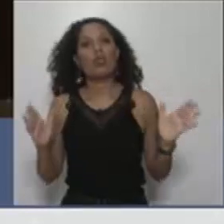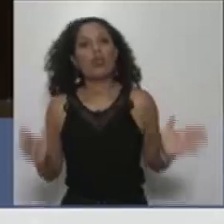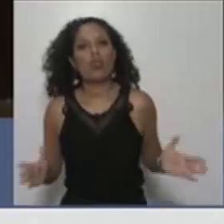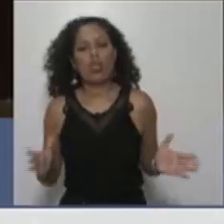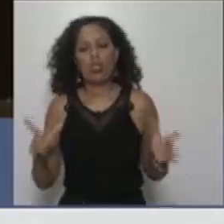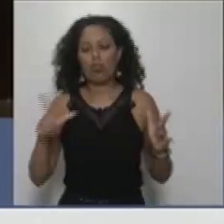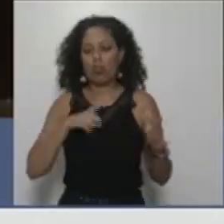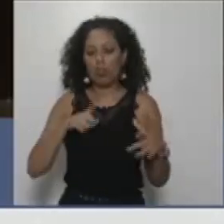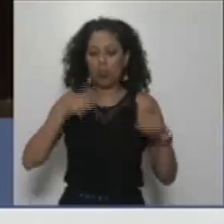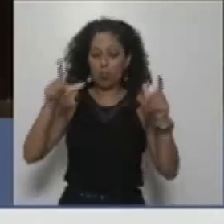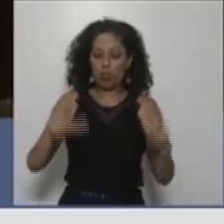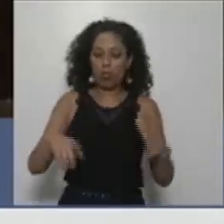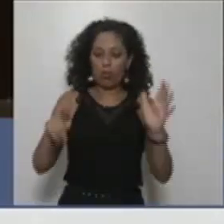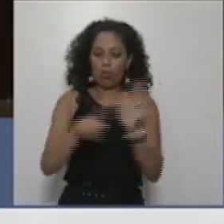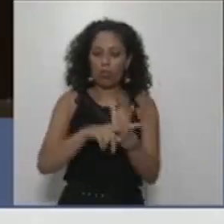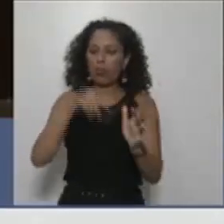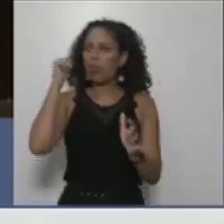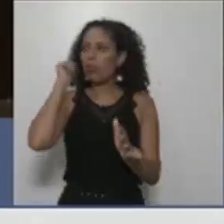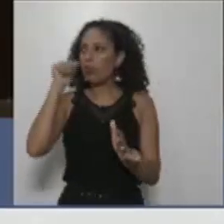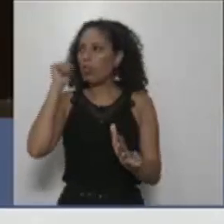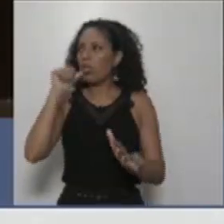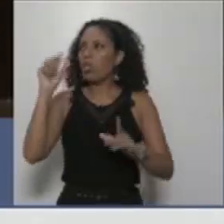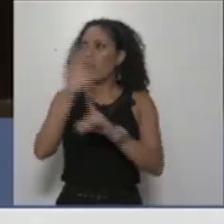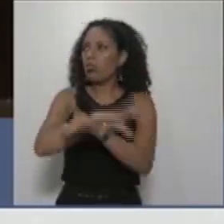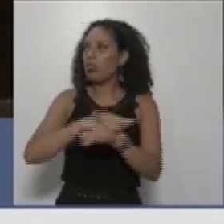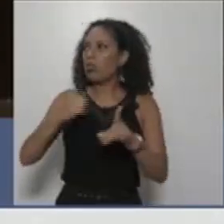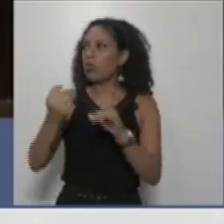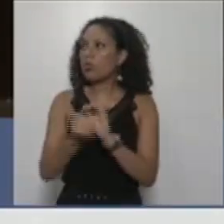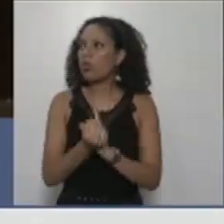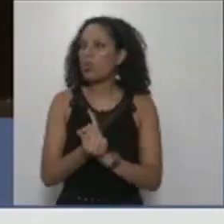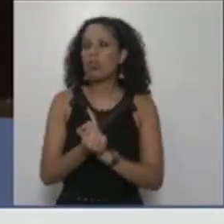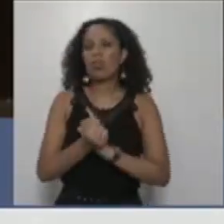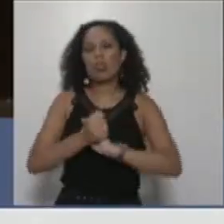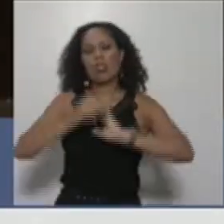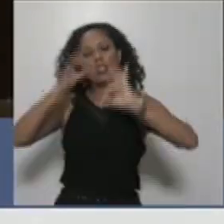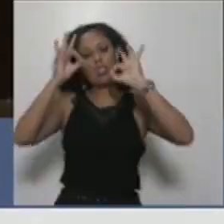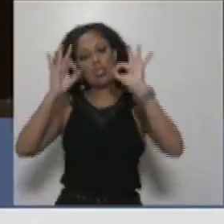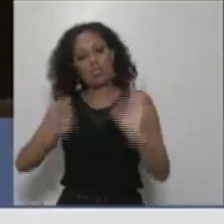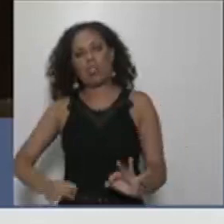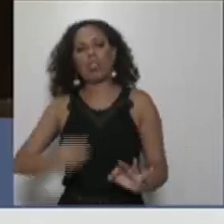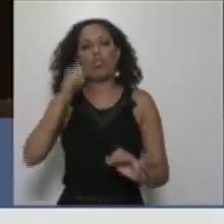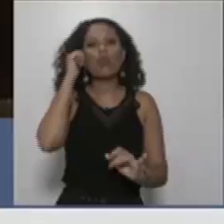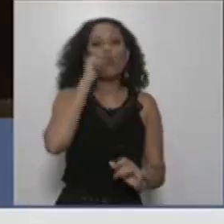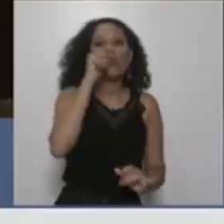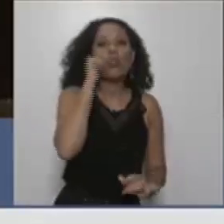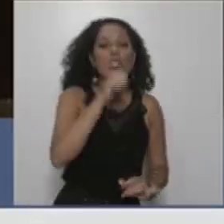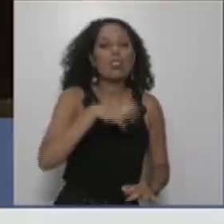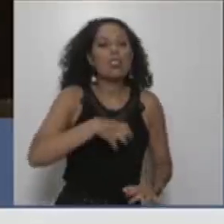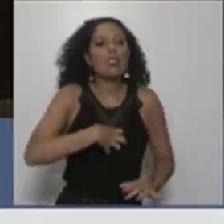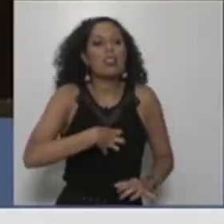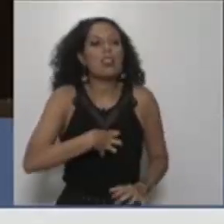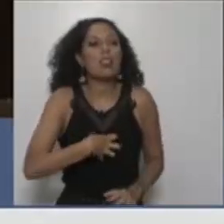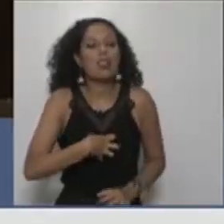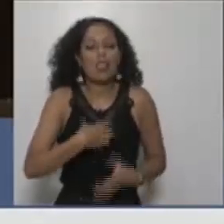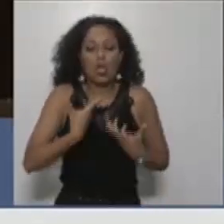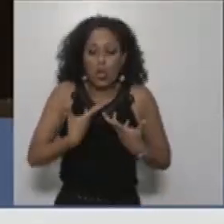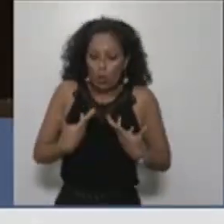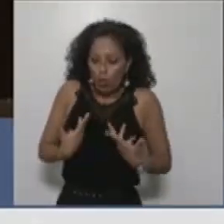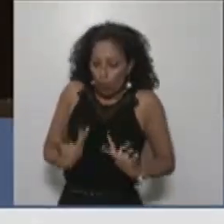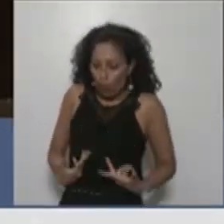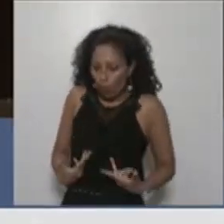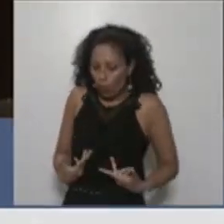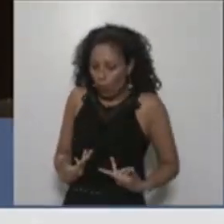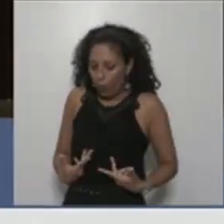vagão feminino em uma sociedade profundamente machista, né, onde as mulheres sentem o seu corpo violado